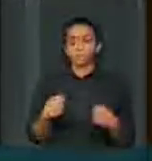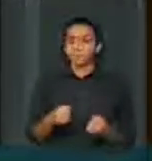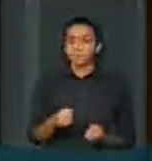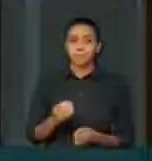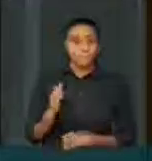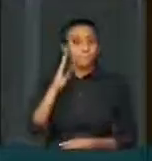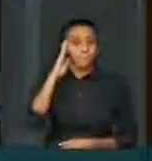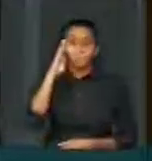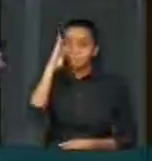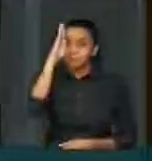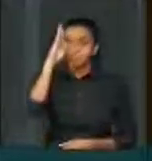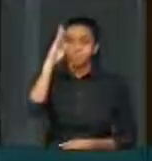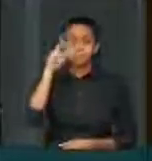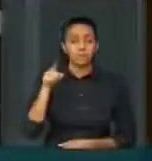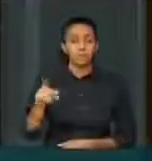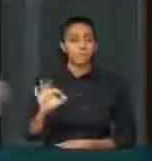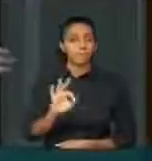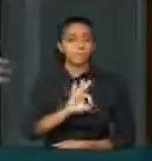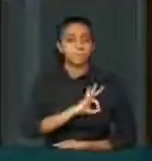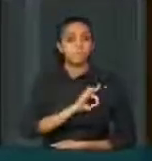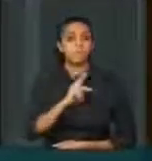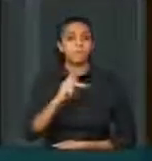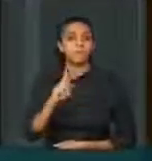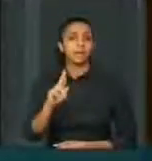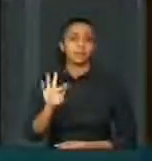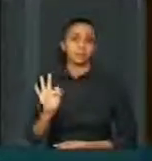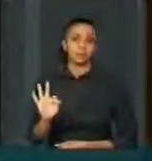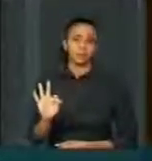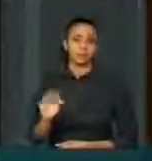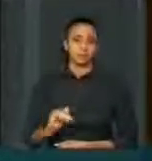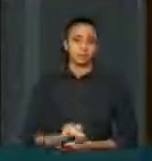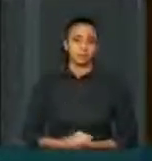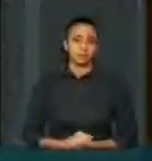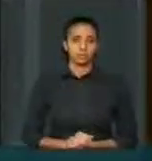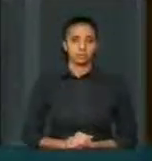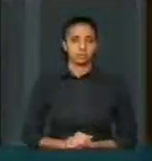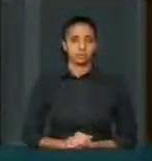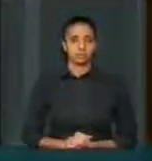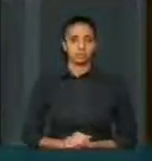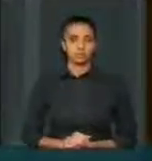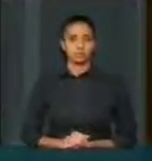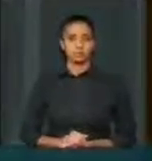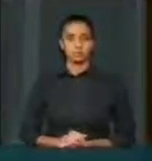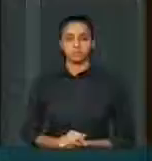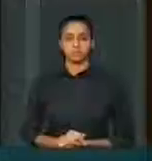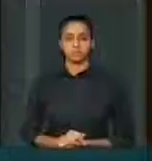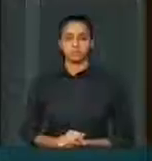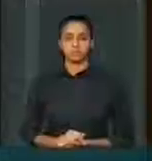prioridade à Polícia Rodoviária Federal. É que sempre abre as 14, hoje abriu antes, por quê?